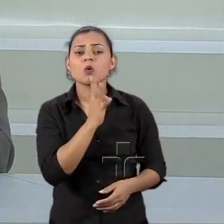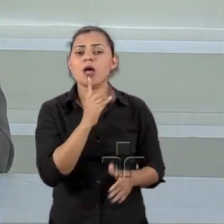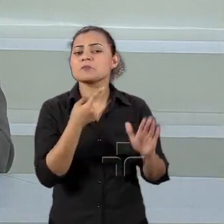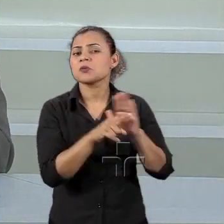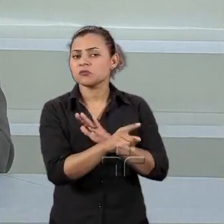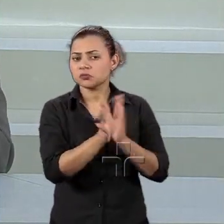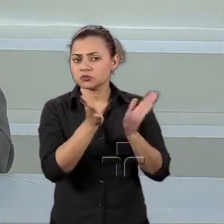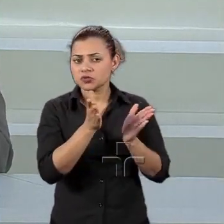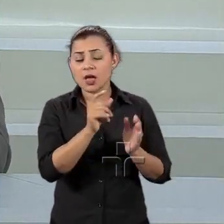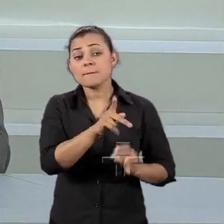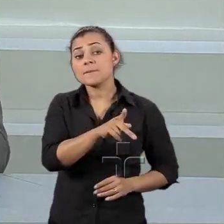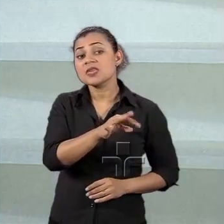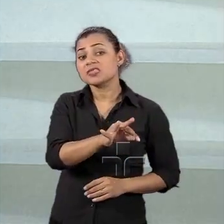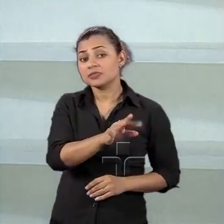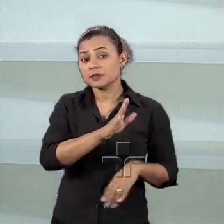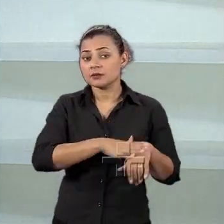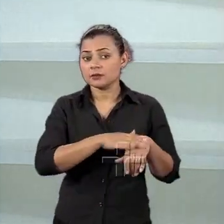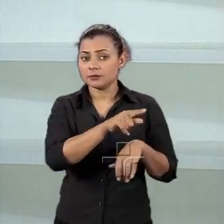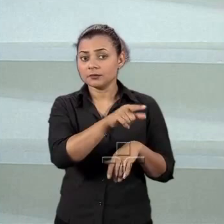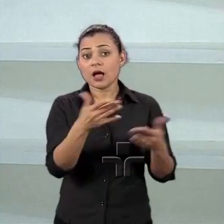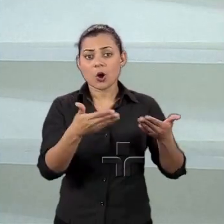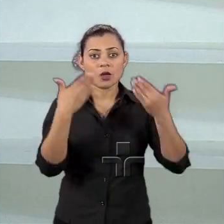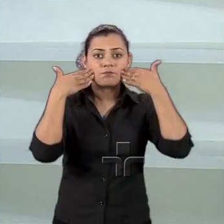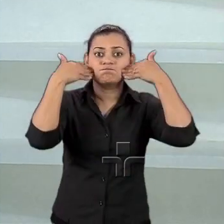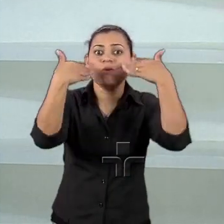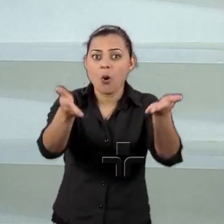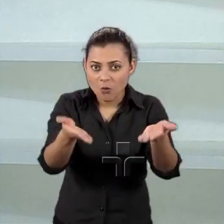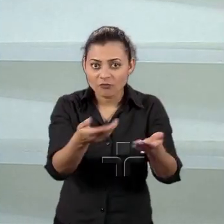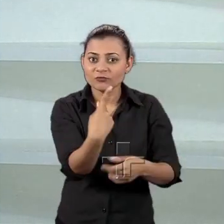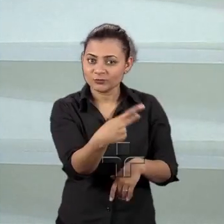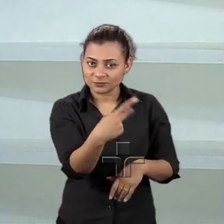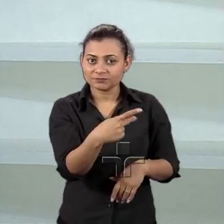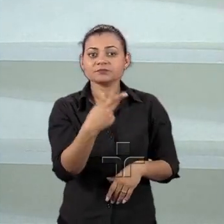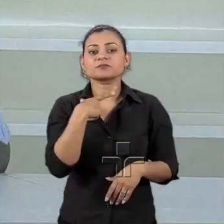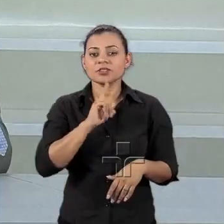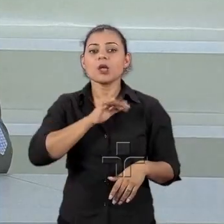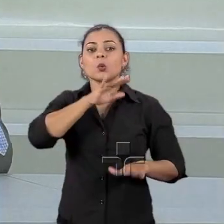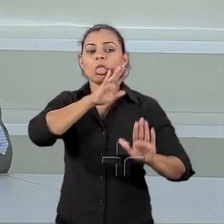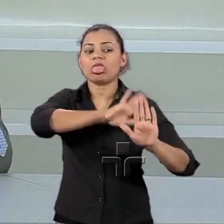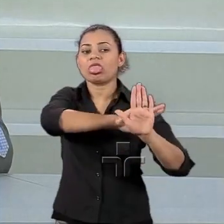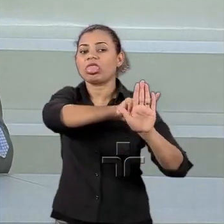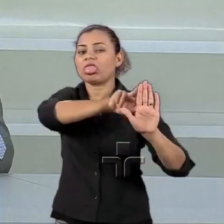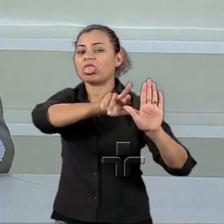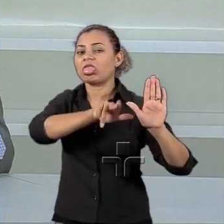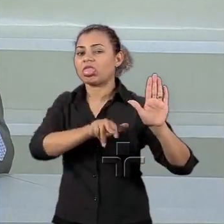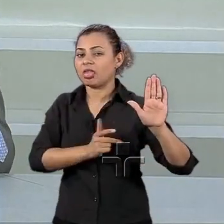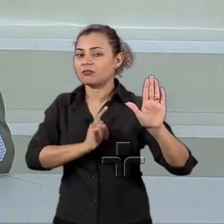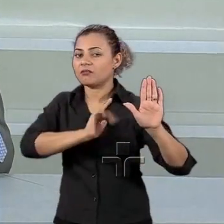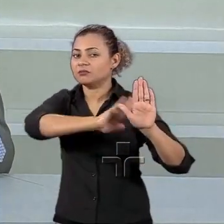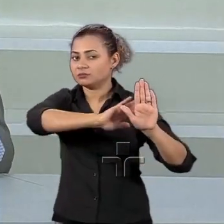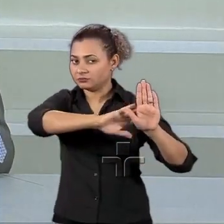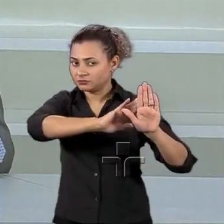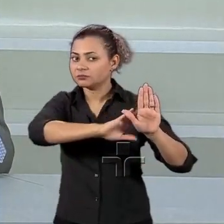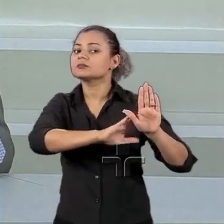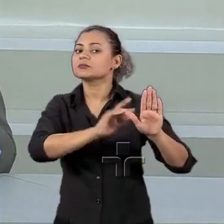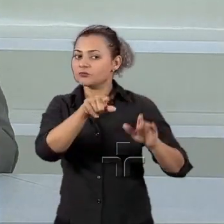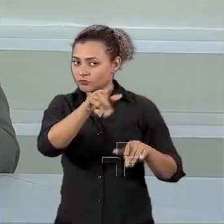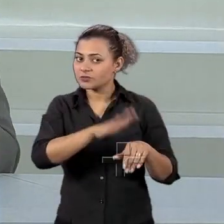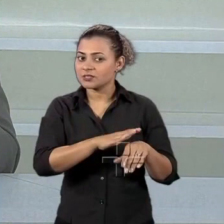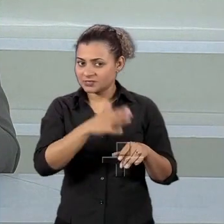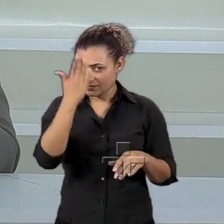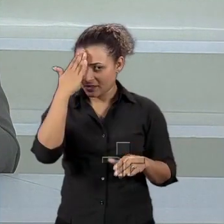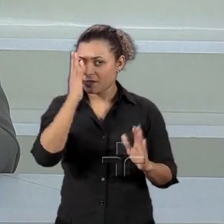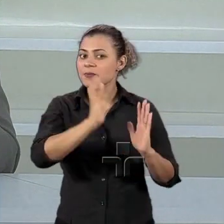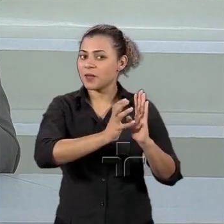tivesse feito a autocrítica que você agora mostrou, eu diria os podres que existem dentro dessa seita, né, que você pode